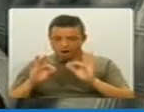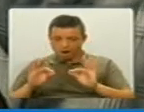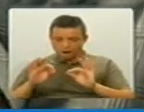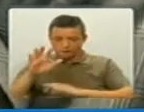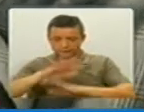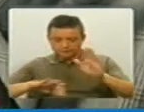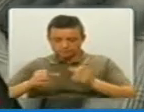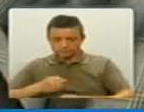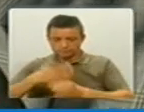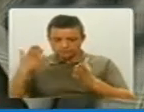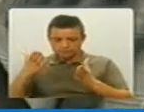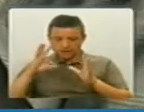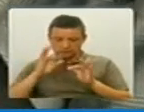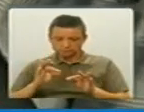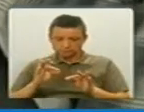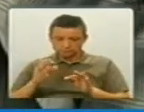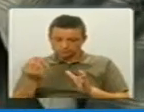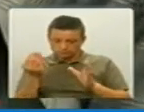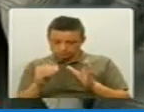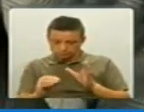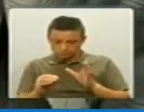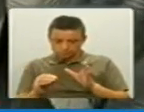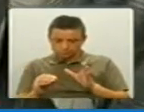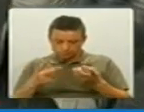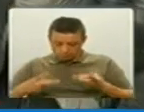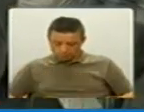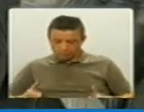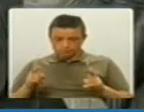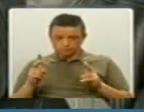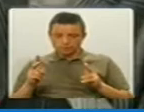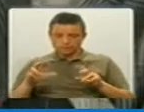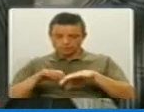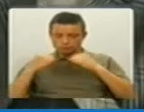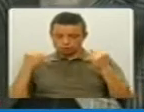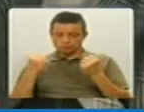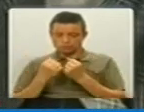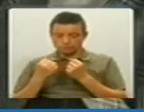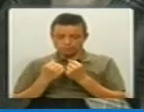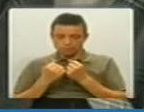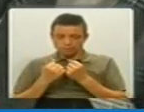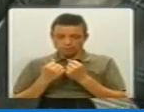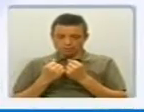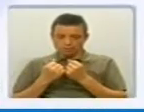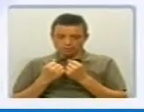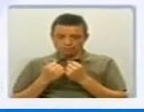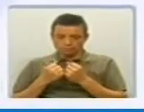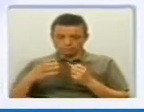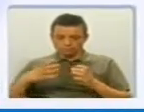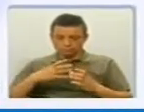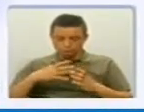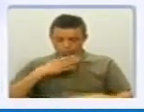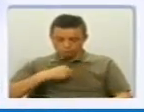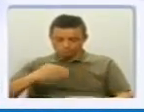aqui tantas vezes neste espaço, que é colocar à disposição da sociedade, à disposição do mundo dos negócios e não